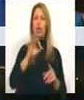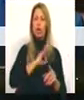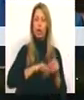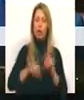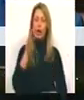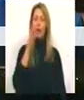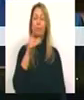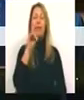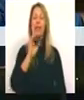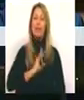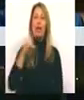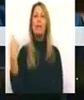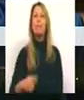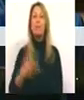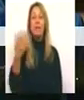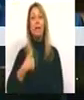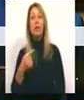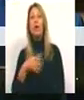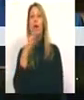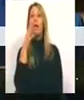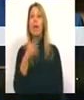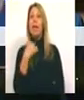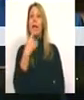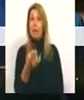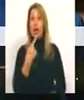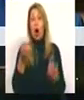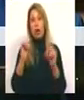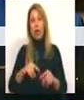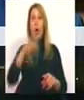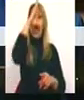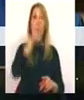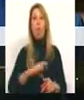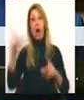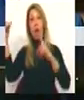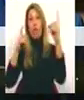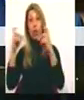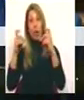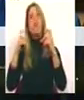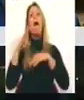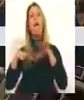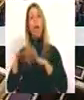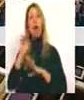para terminar, Sra. Presidente, mais uma vez o que nós íamos assistir era o Governo tirava a fotografia e os outros pagavam. Muito obrigado.